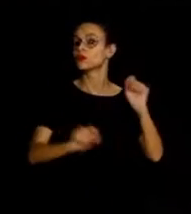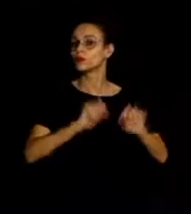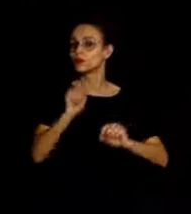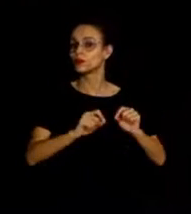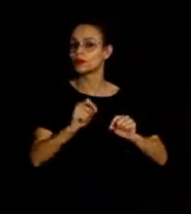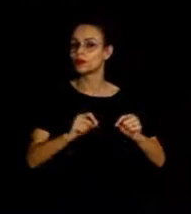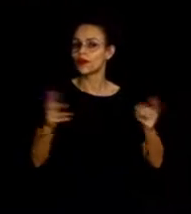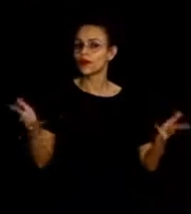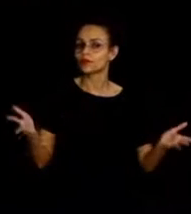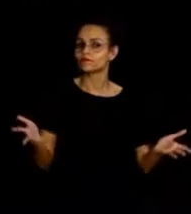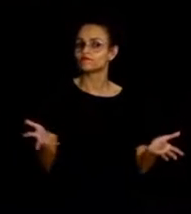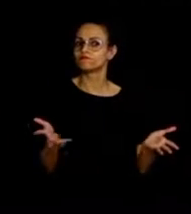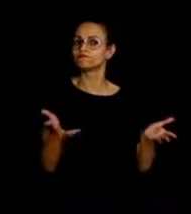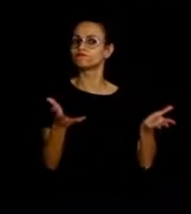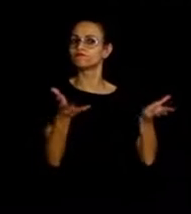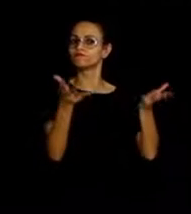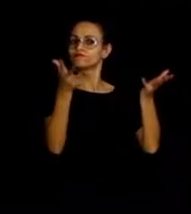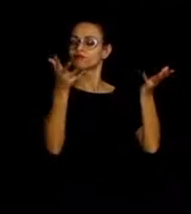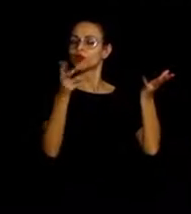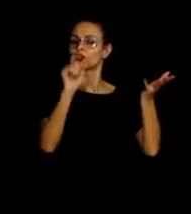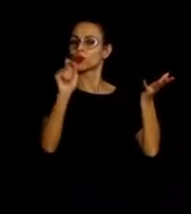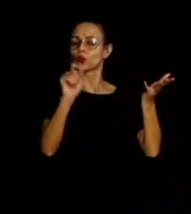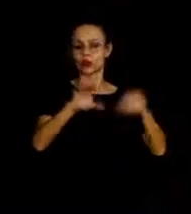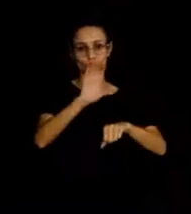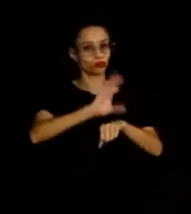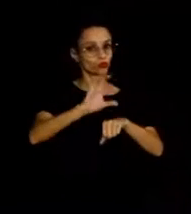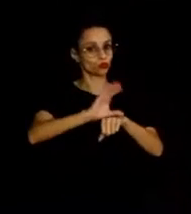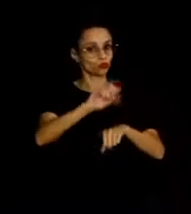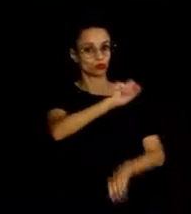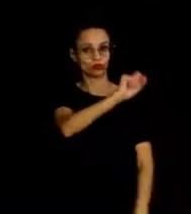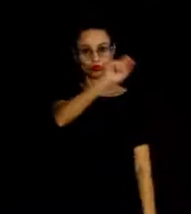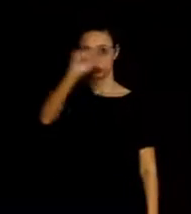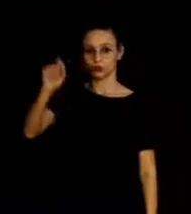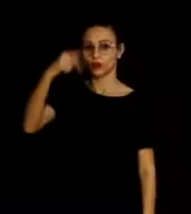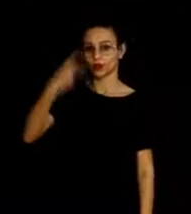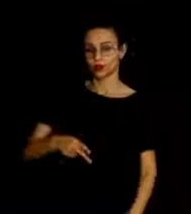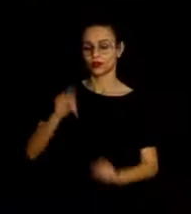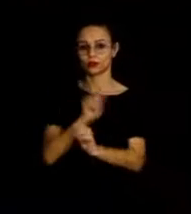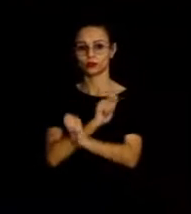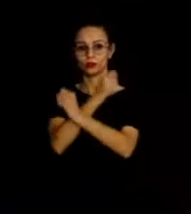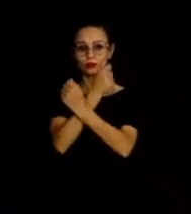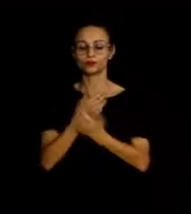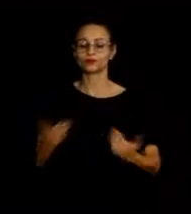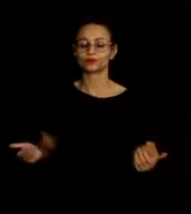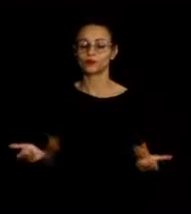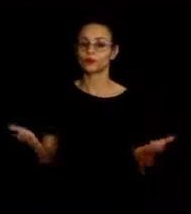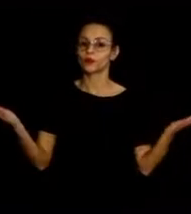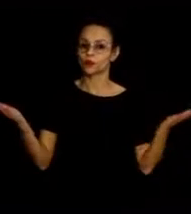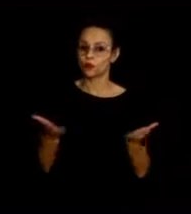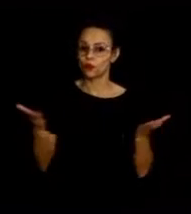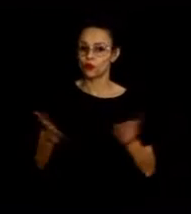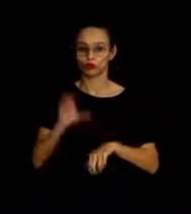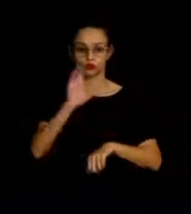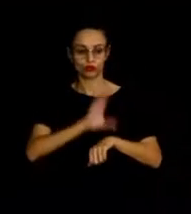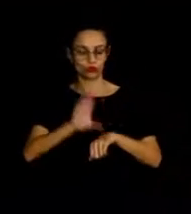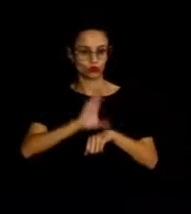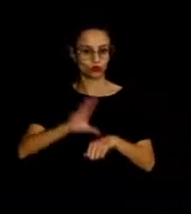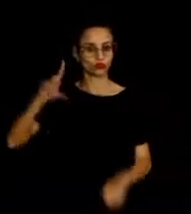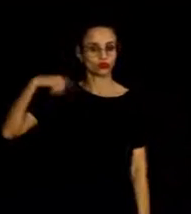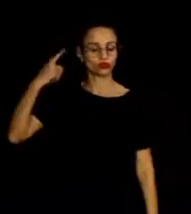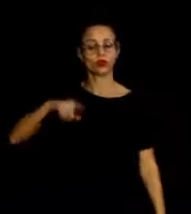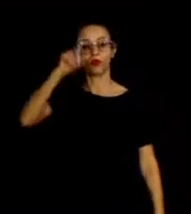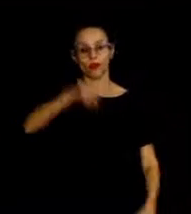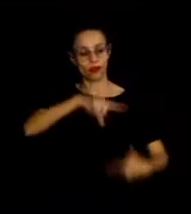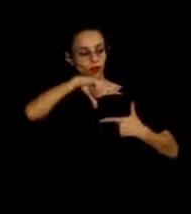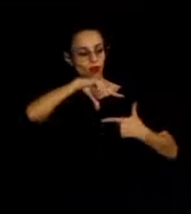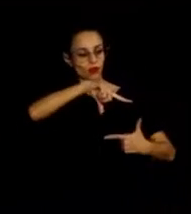que para o engrandecimento dos nossos cursos e hoje apesar de sermos um curso de tradição